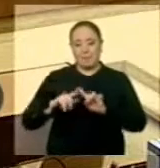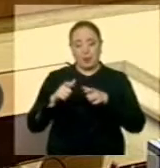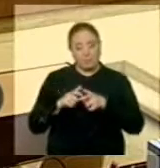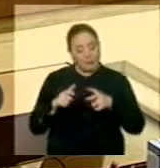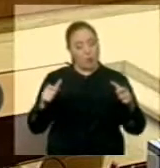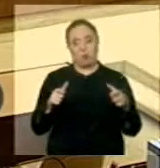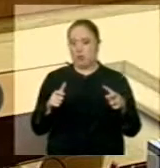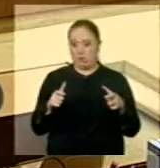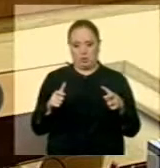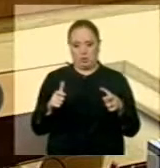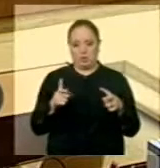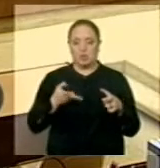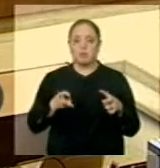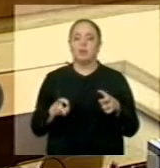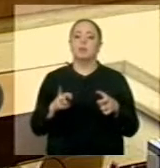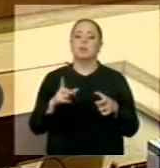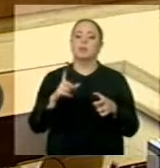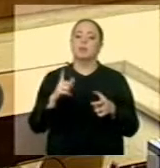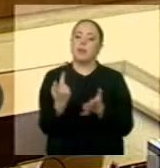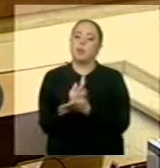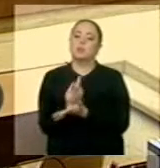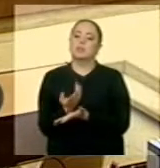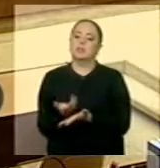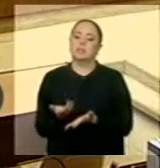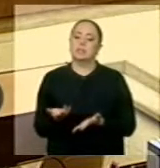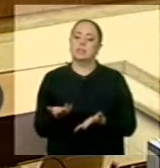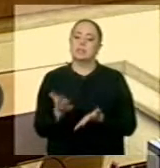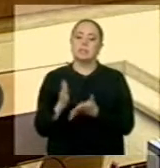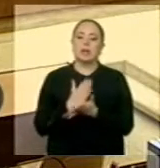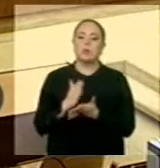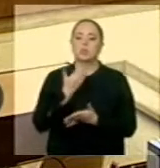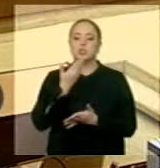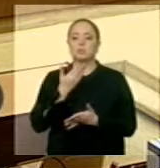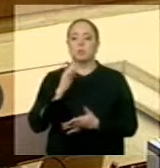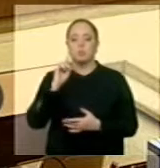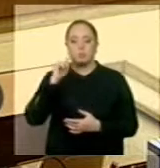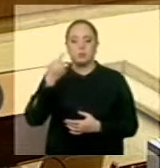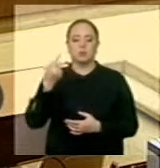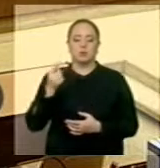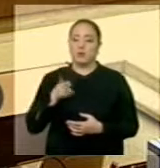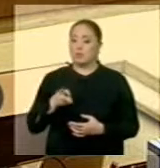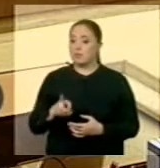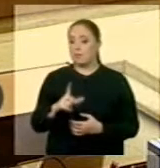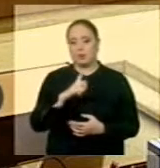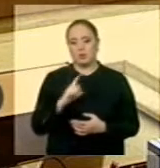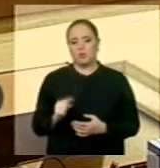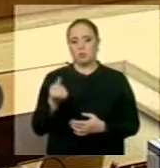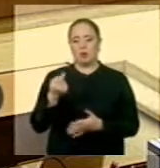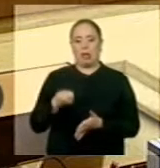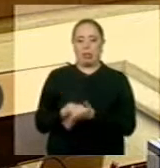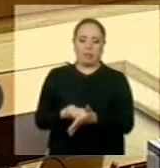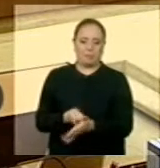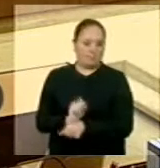das vezes em que ocorria algum tipo de fraude, sempre havia uma